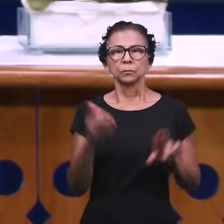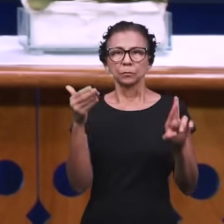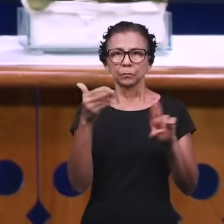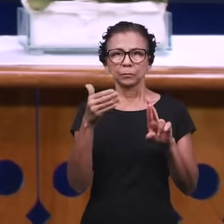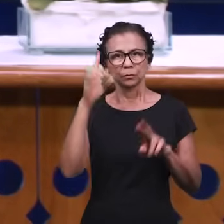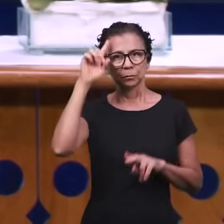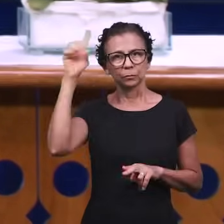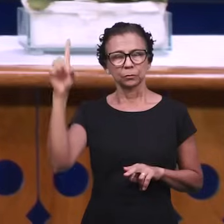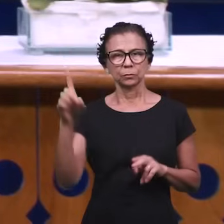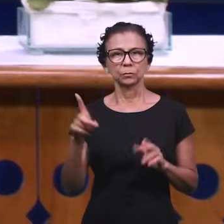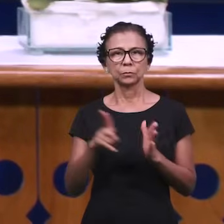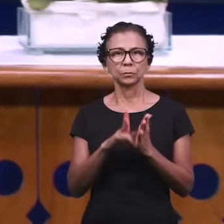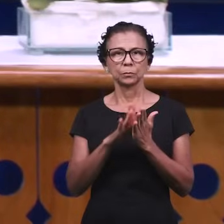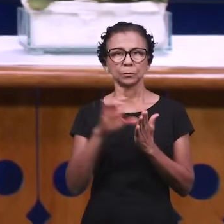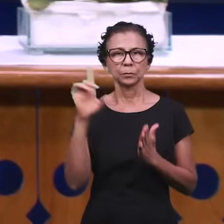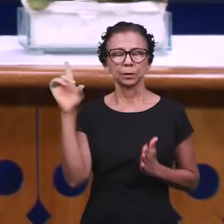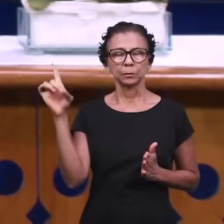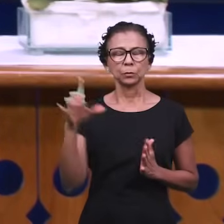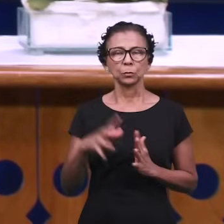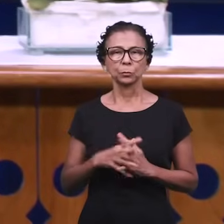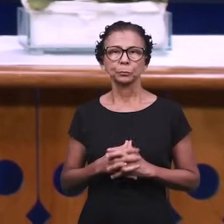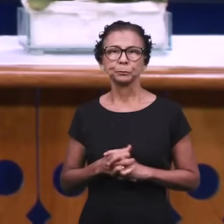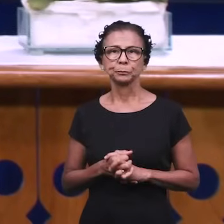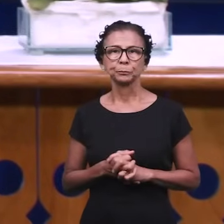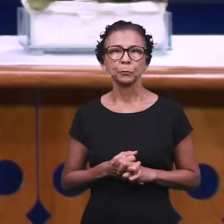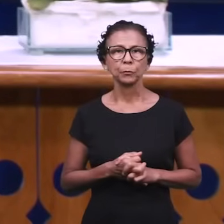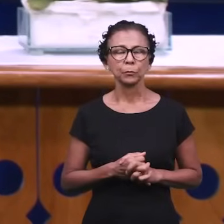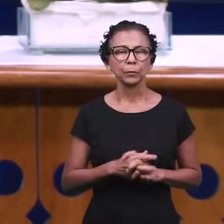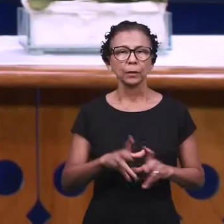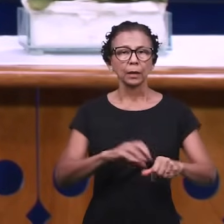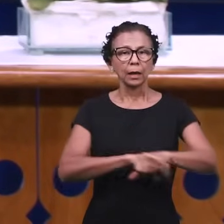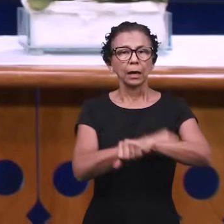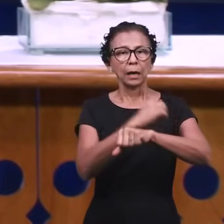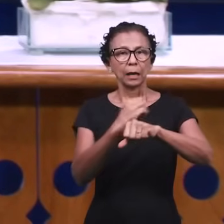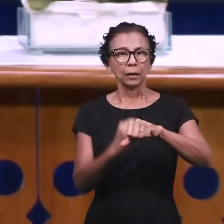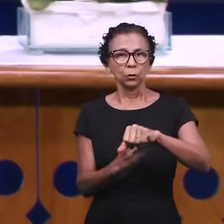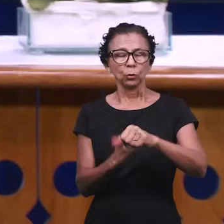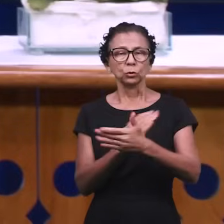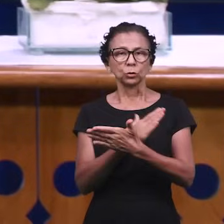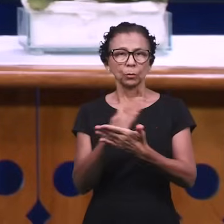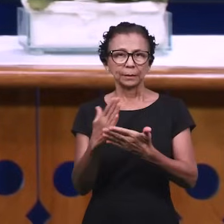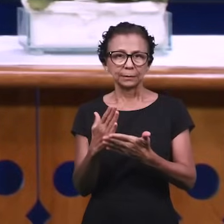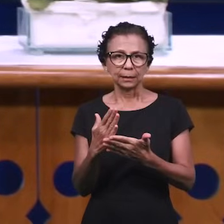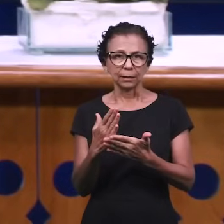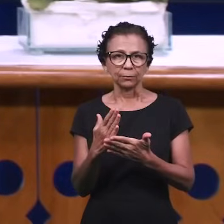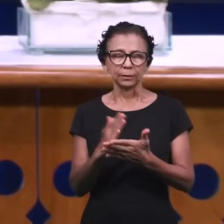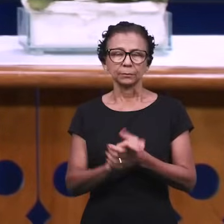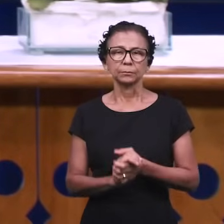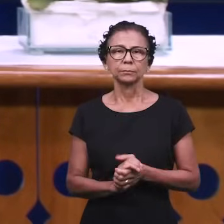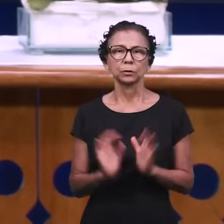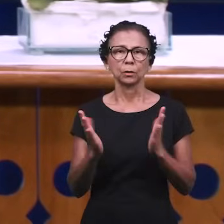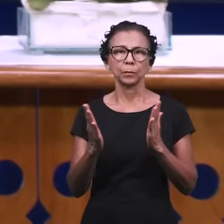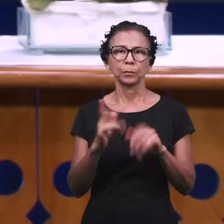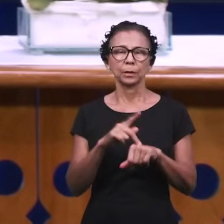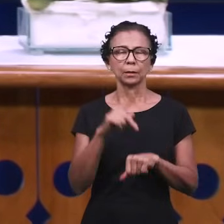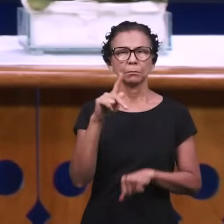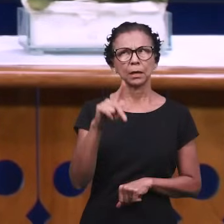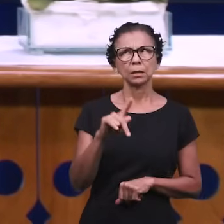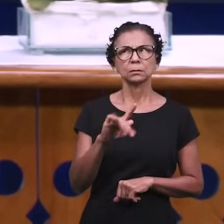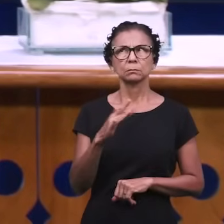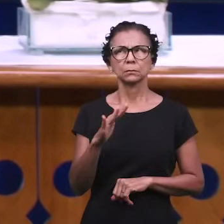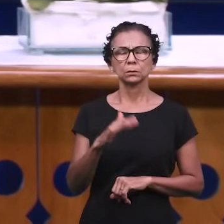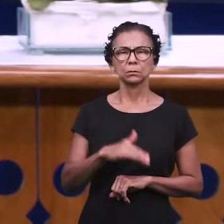vamos tomar agora como referência o dia bíblico, começava ao anoitecer. Logo após o entardecer,